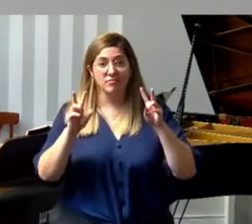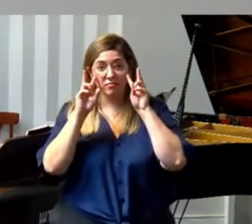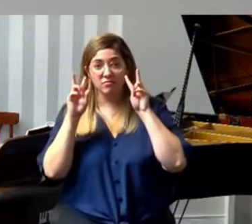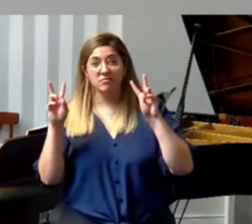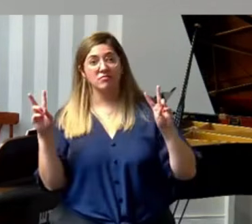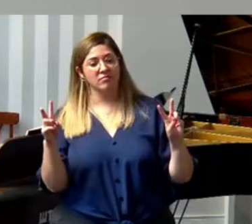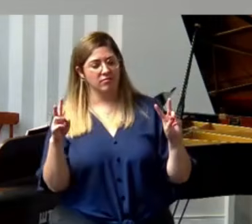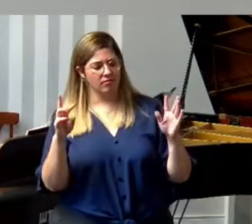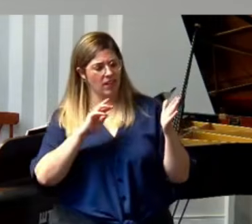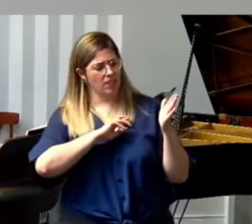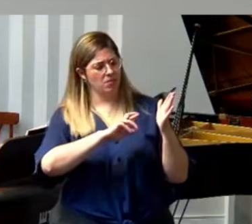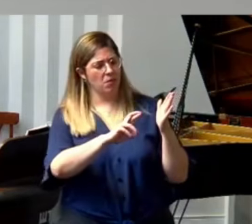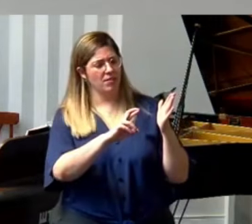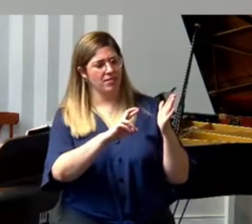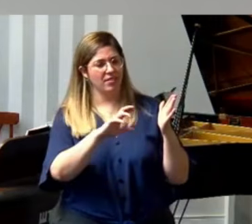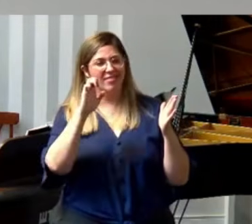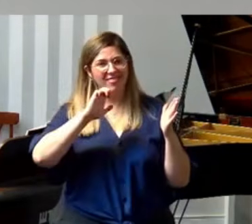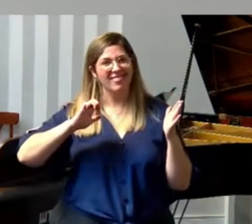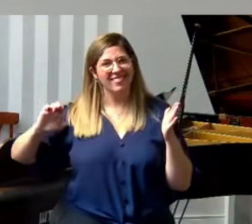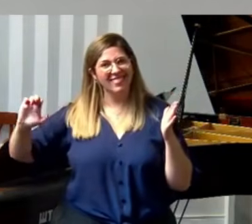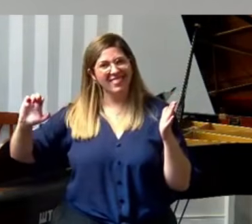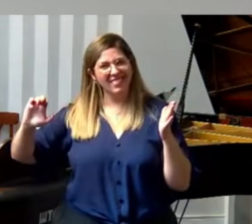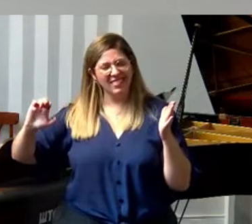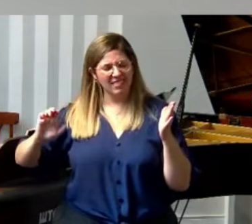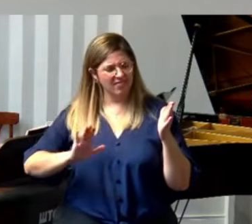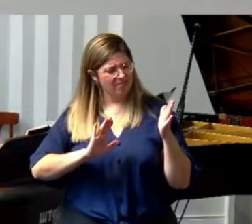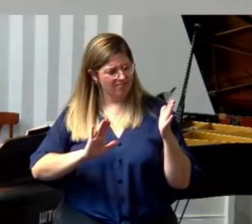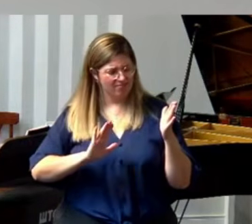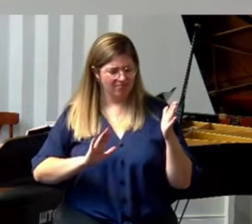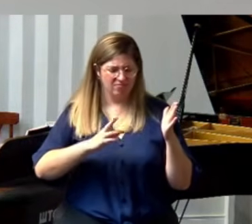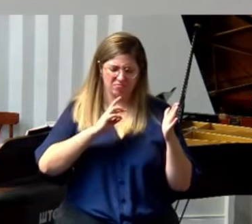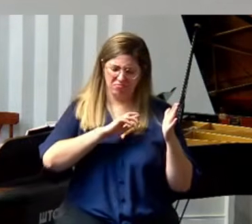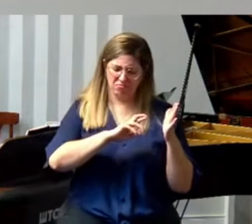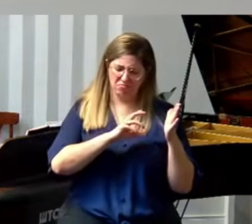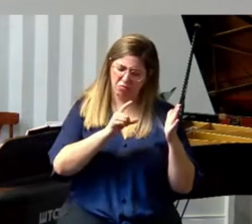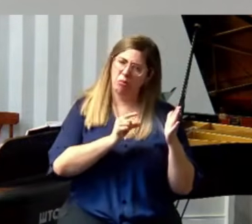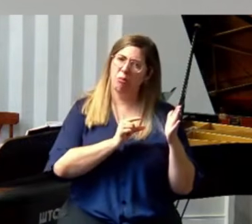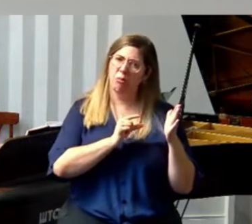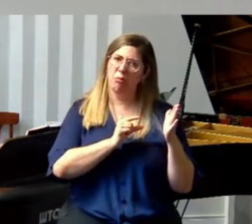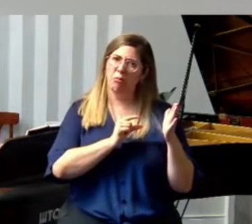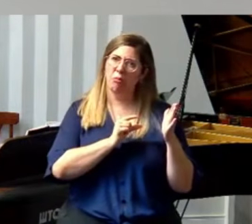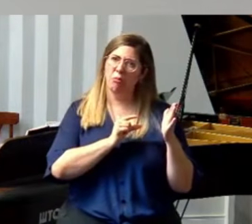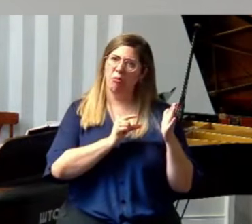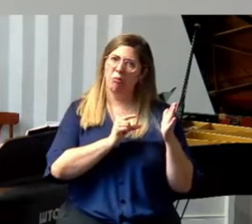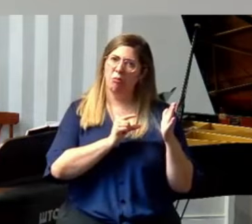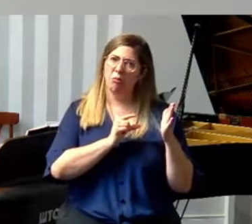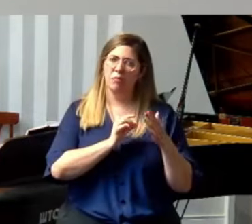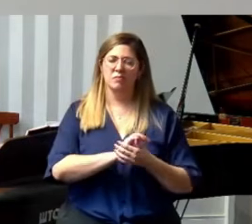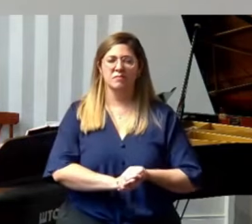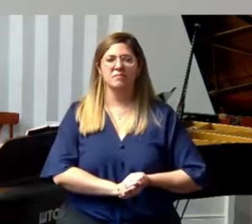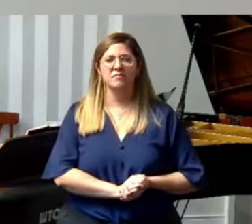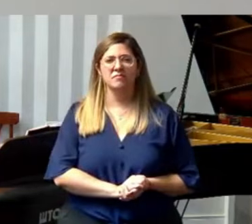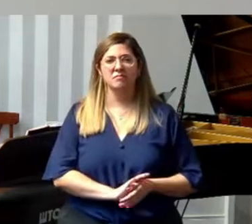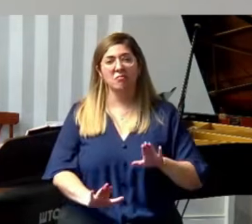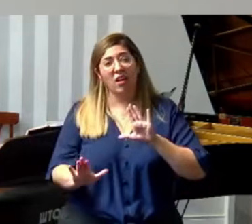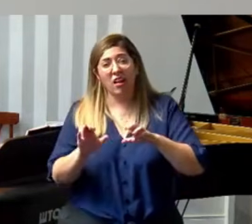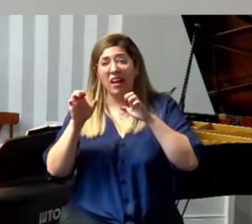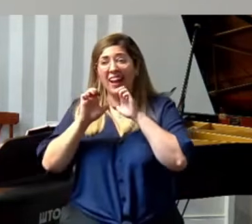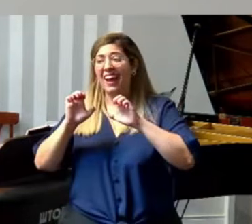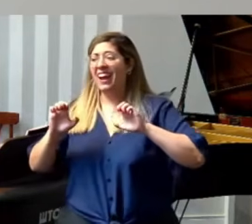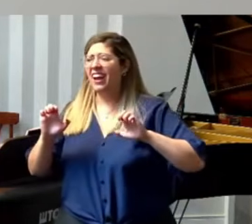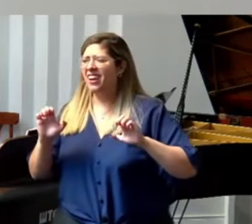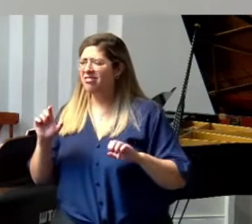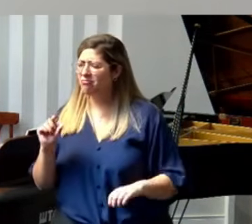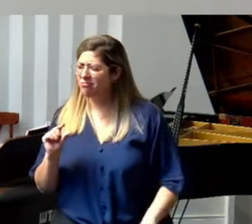resultados imediatos de nosso envolvimento com a missão e falar assim, mas não parece estar tendo sucesso. Eu prego e as